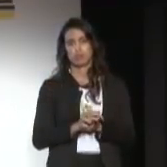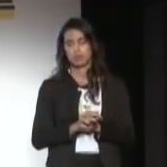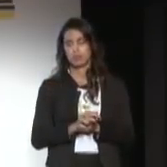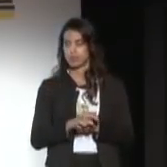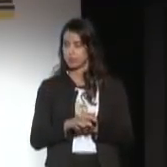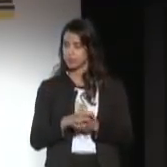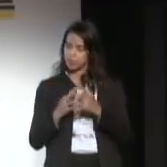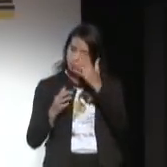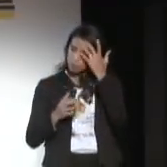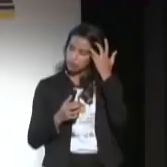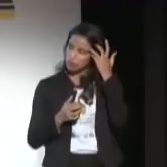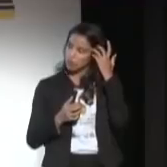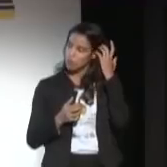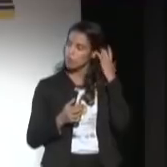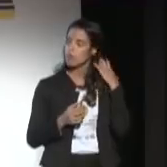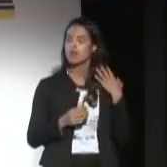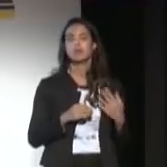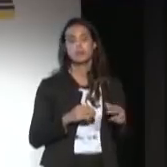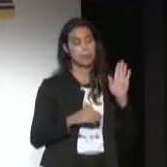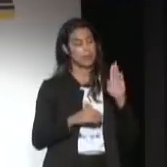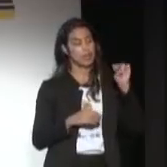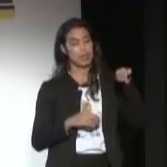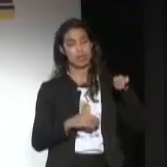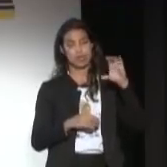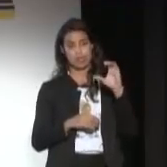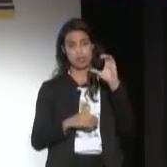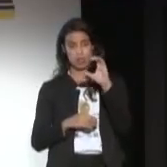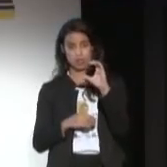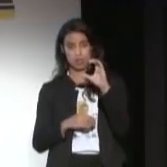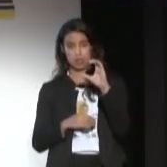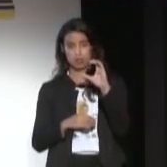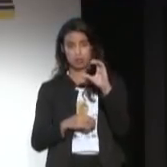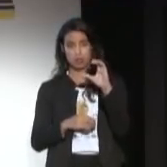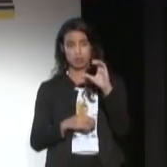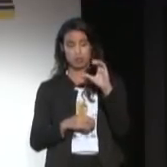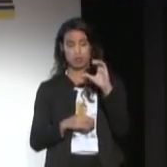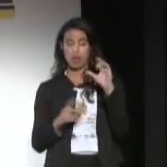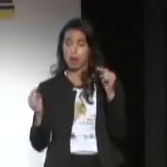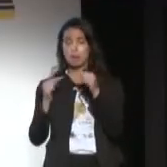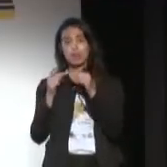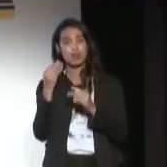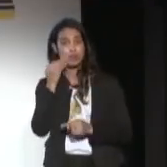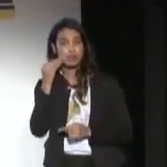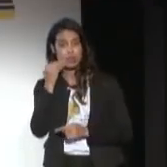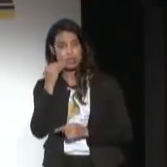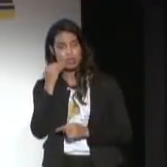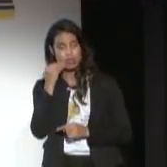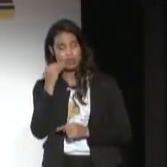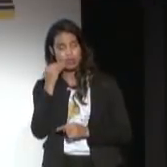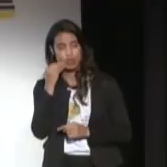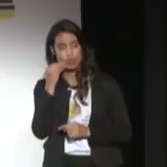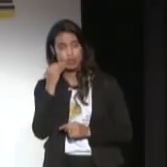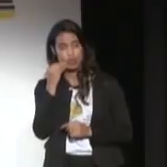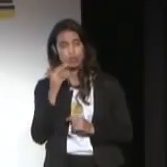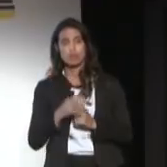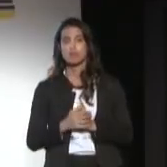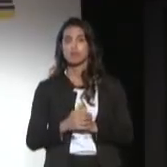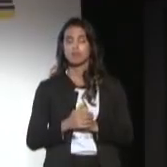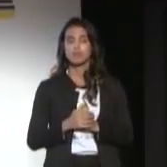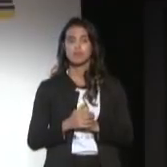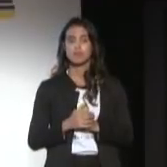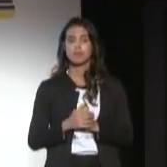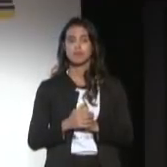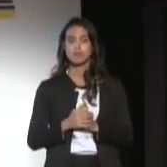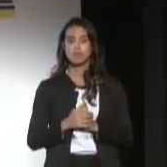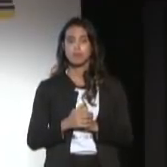Aqui é mais um exemplo. BNCC, quando falamos de BNCC, precisamos falar de oportunidade. E aí eu quero chamar bastante